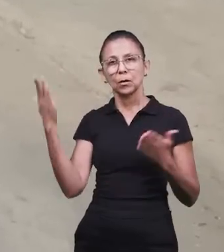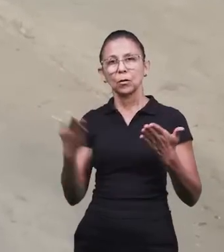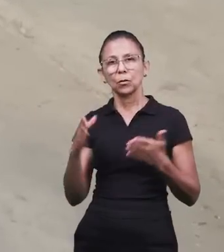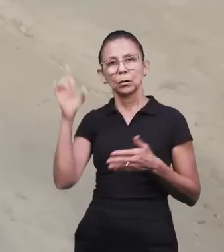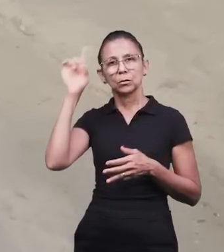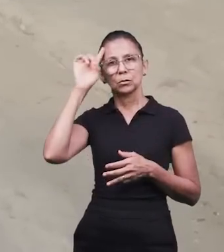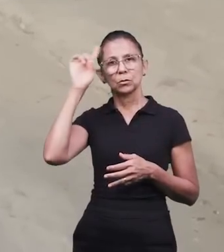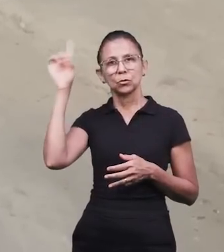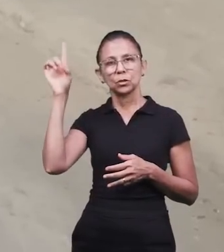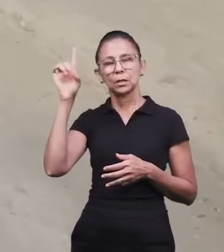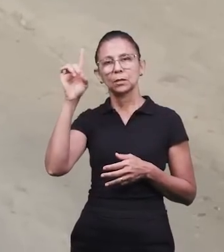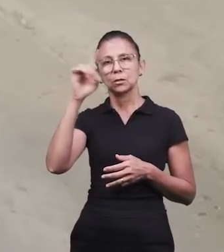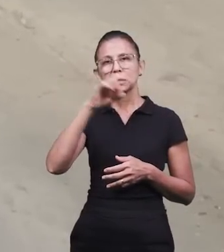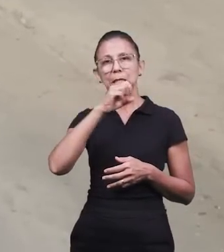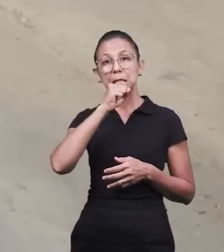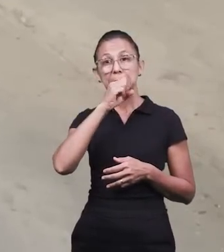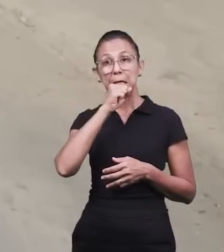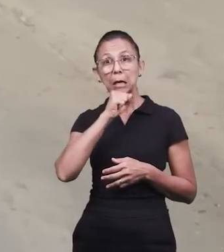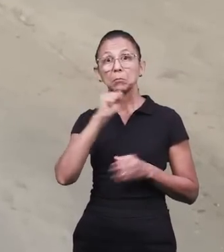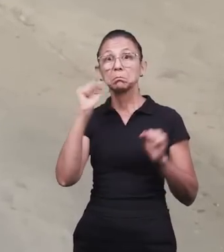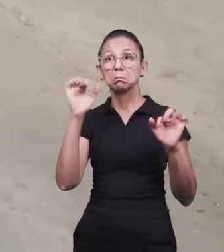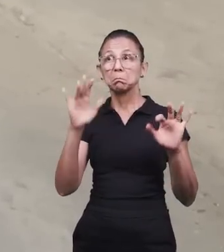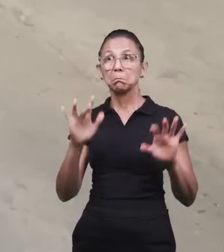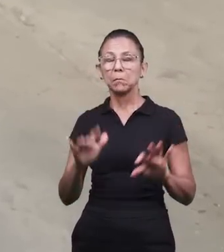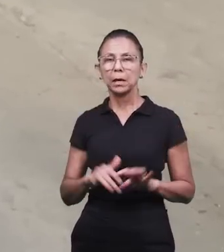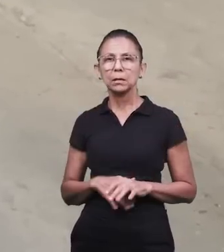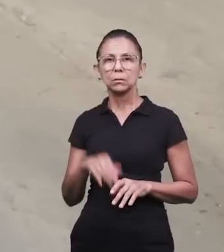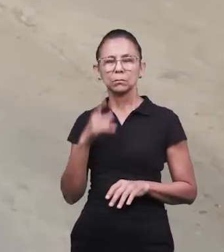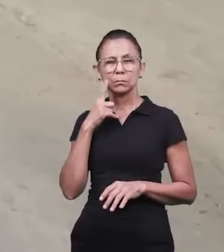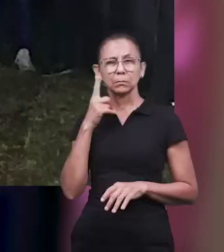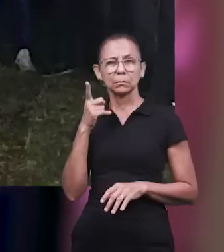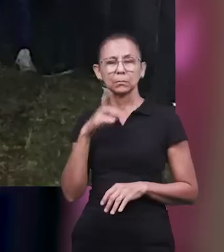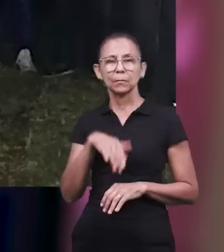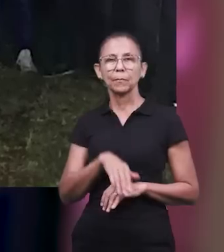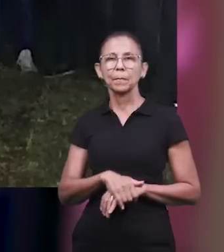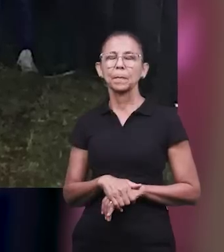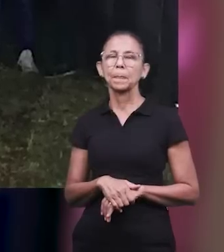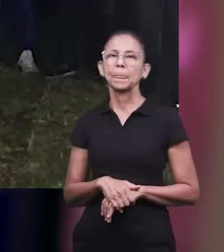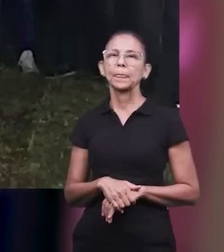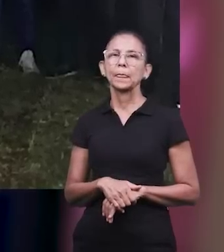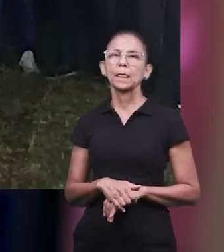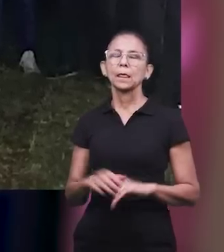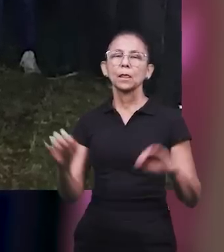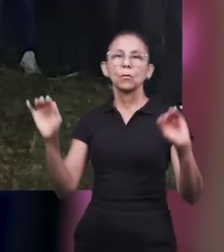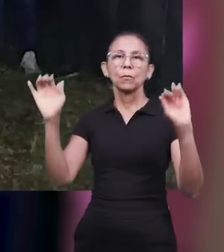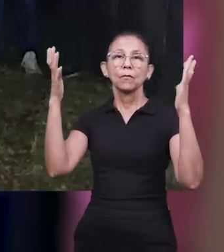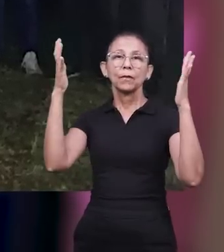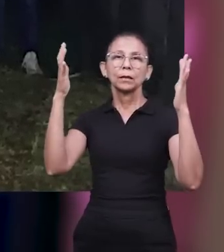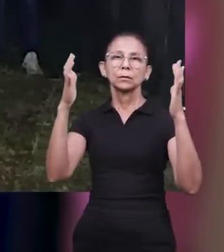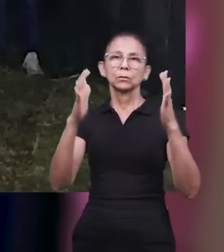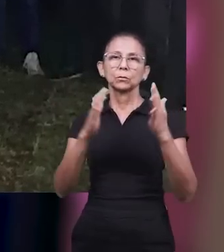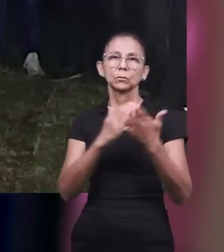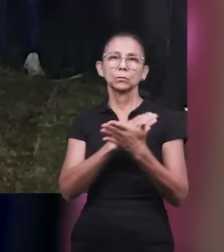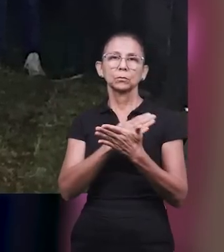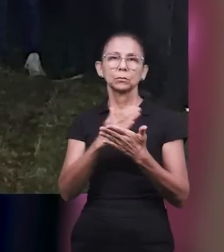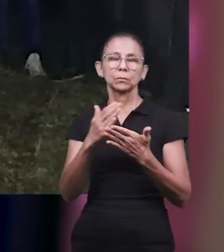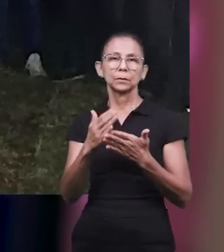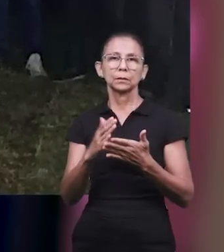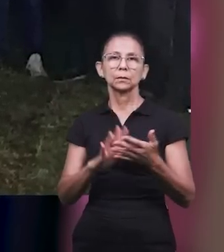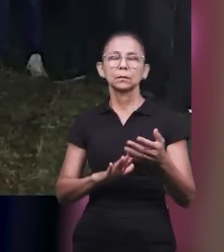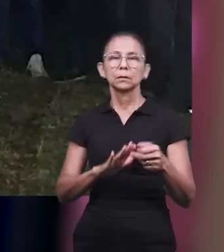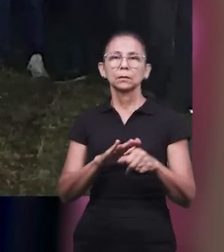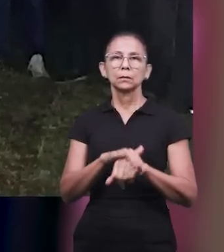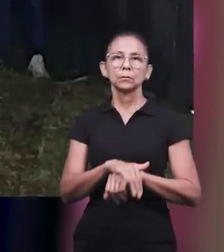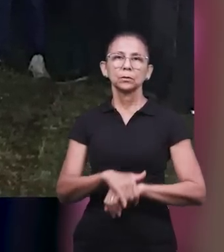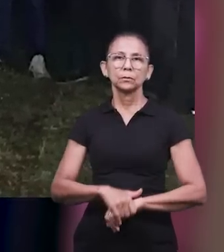sábado, aqui neste lugar. Muitas bênçãos. Confere conosco. O evento teve início na